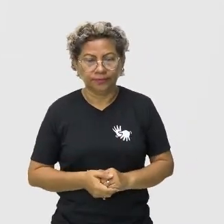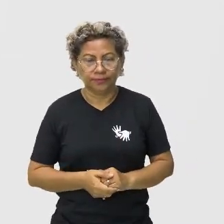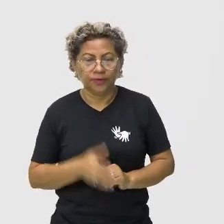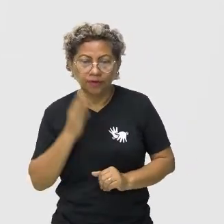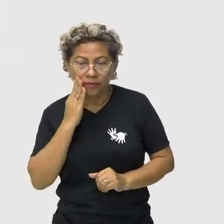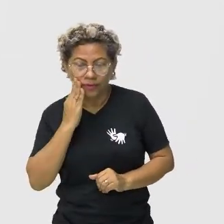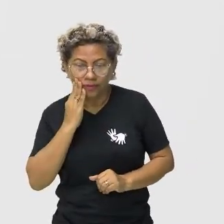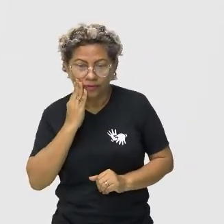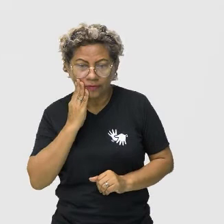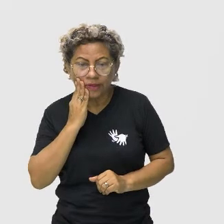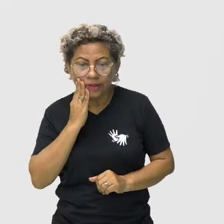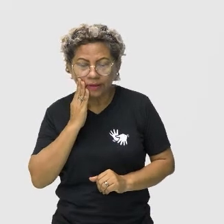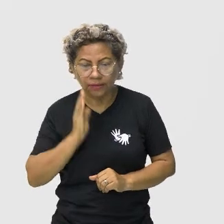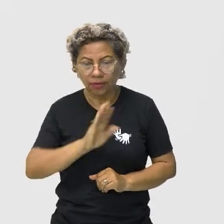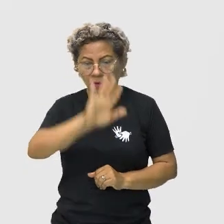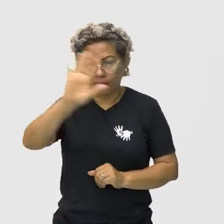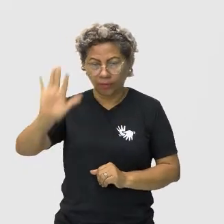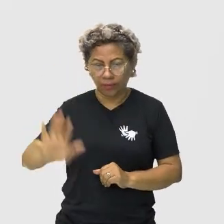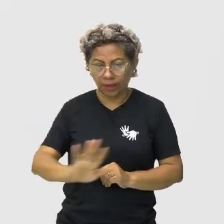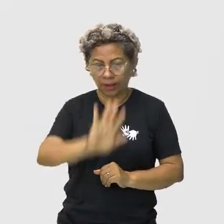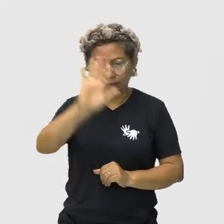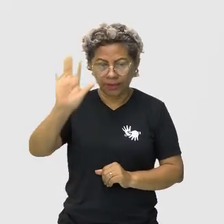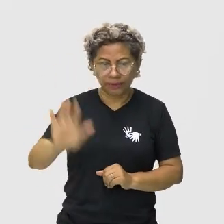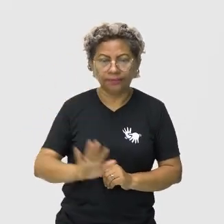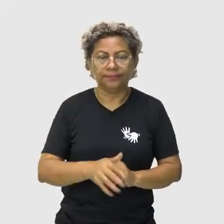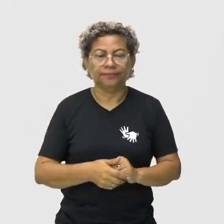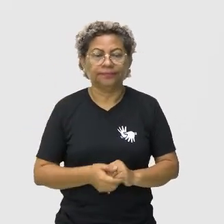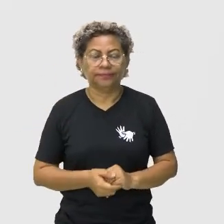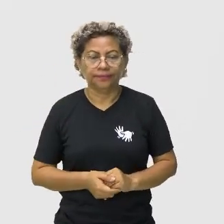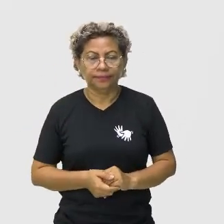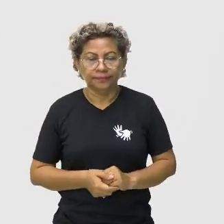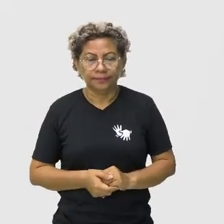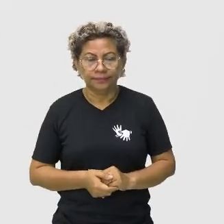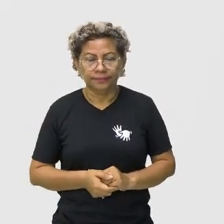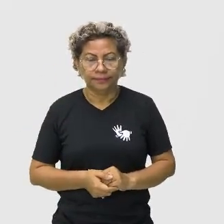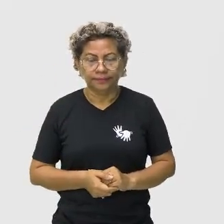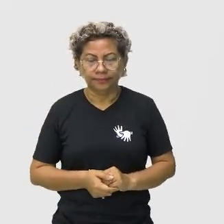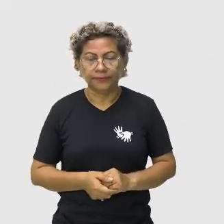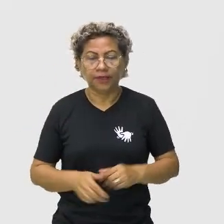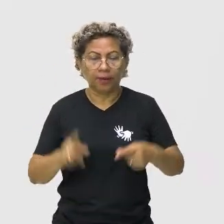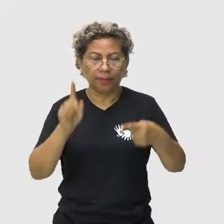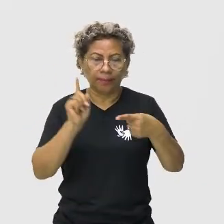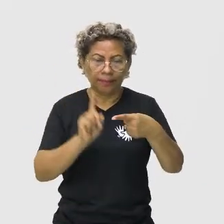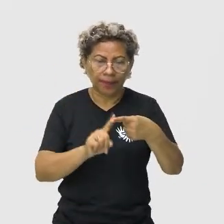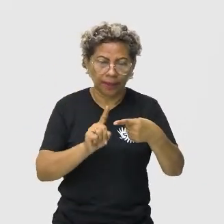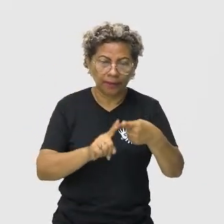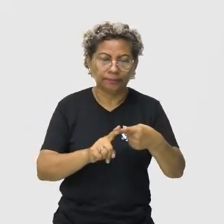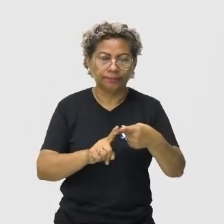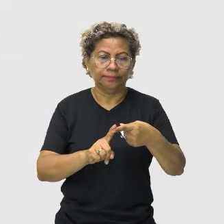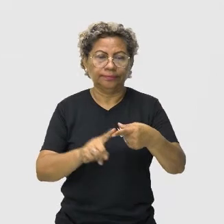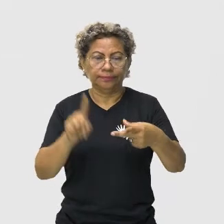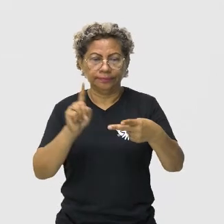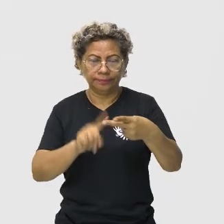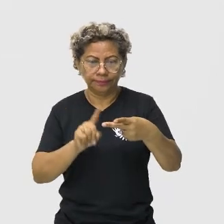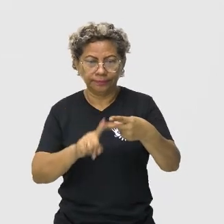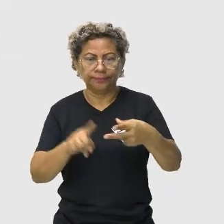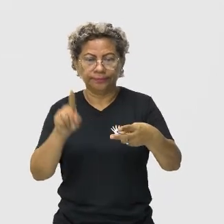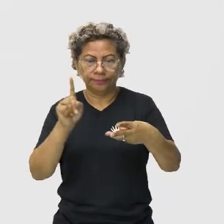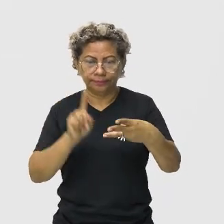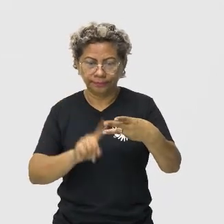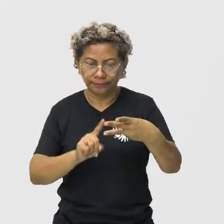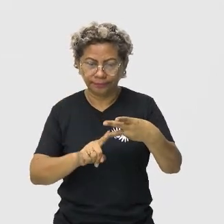como Holanda. Temos a Bélgica e também temos Luxemburgo, que acabou surgindo, tendo surgimento aí